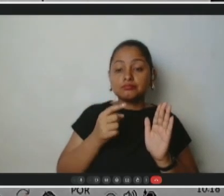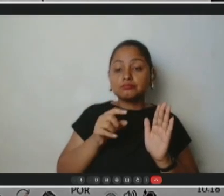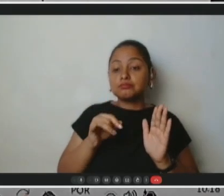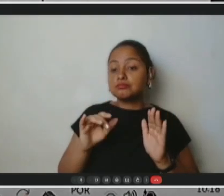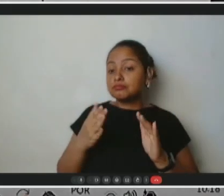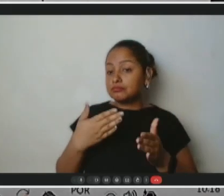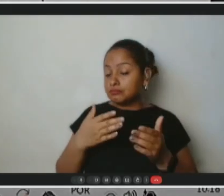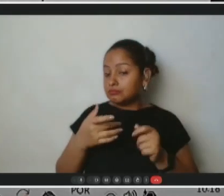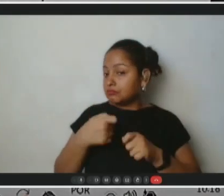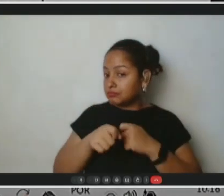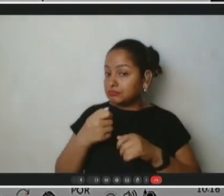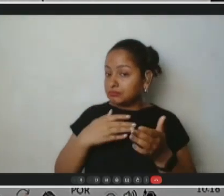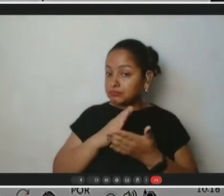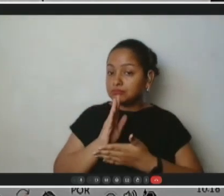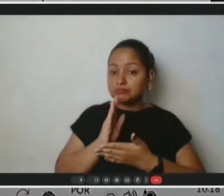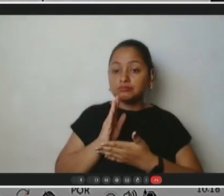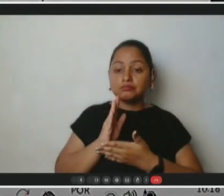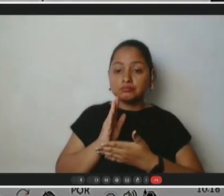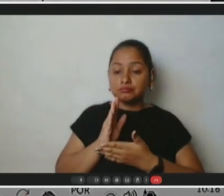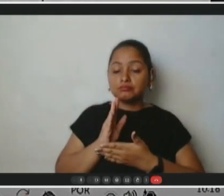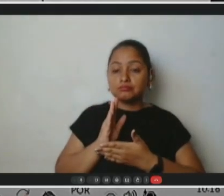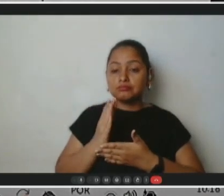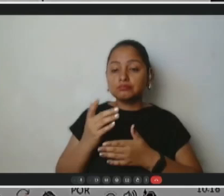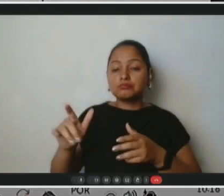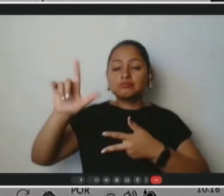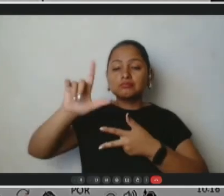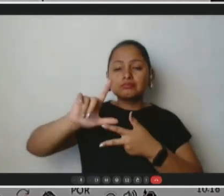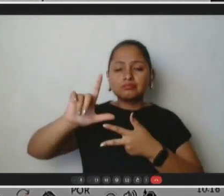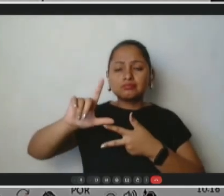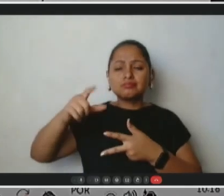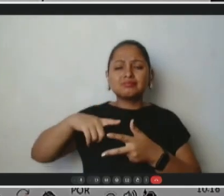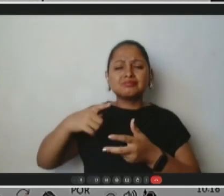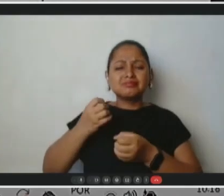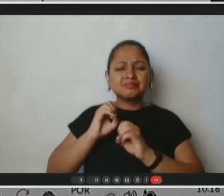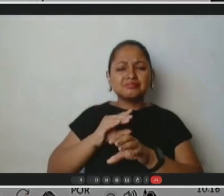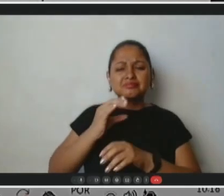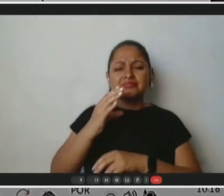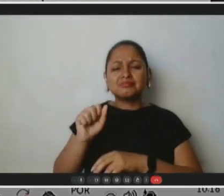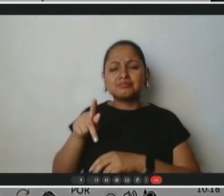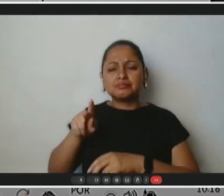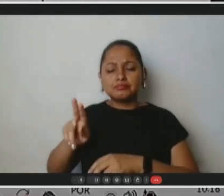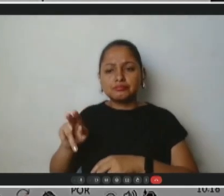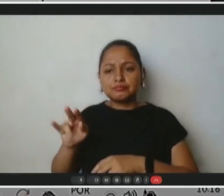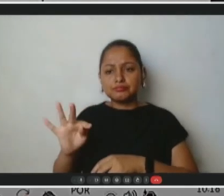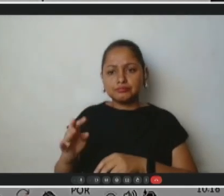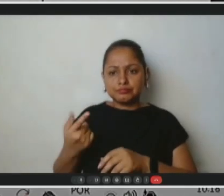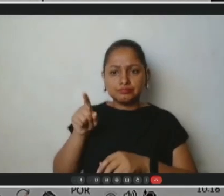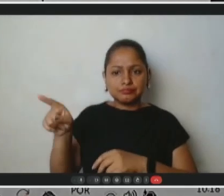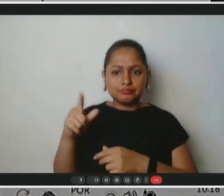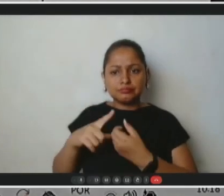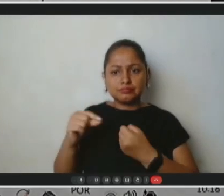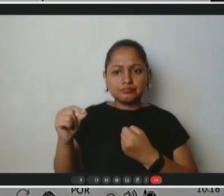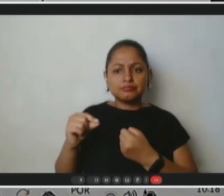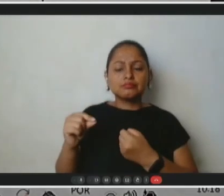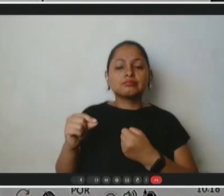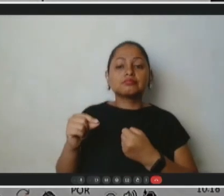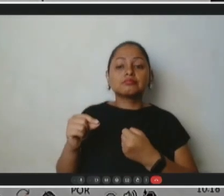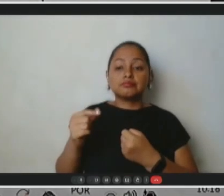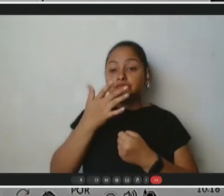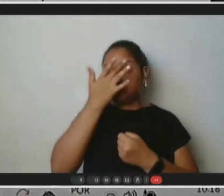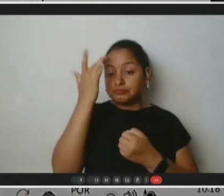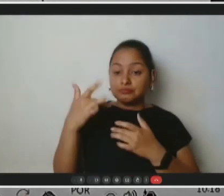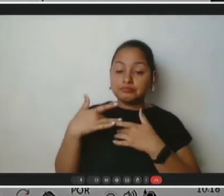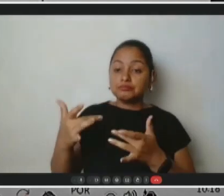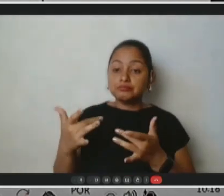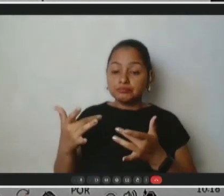o Poder Legislativo extrapole os limites estabelecidos no caput desse artigo, os valores excedentes serão objeto